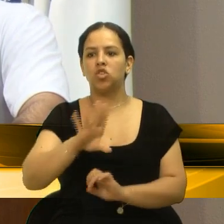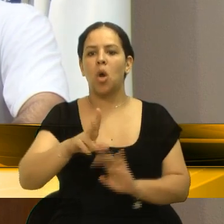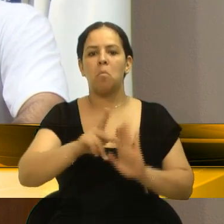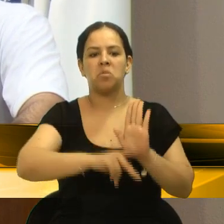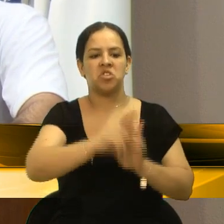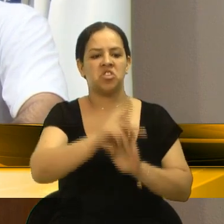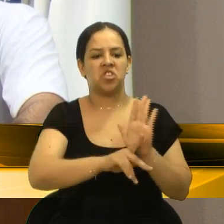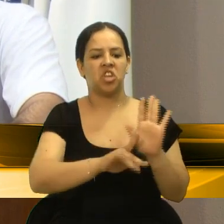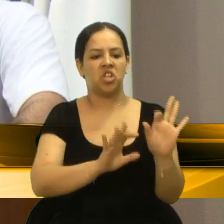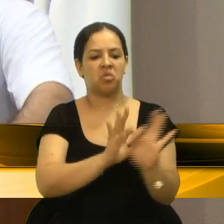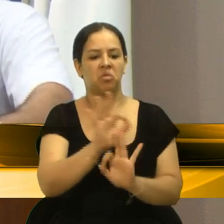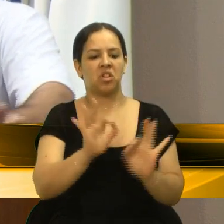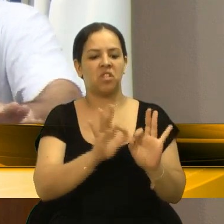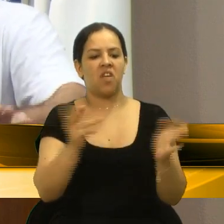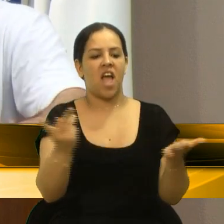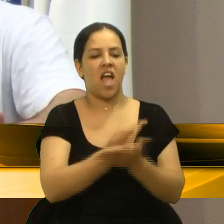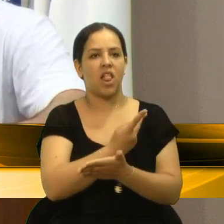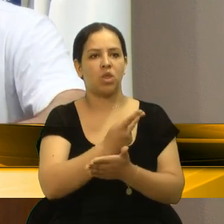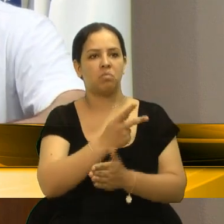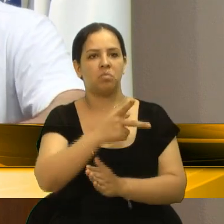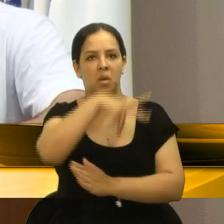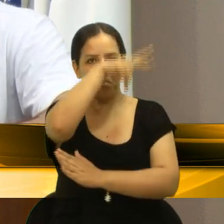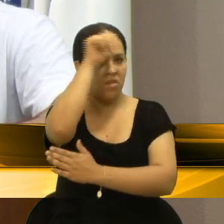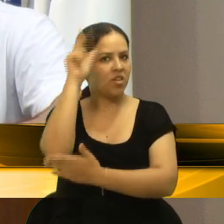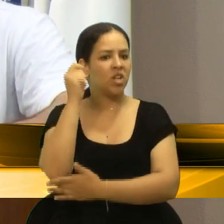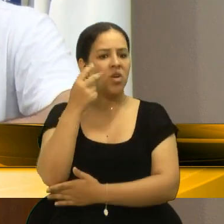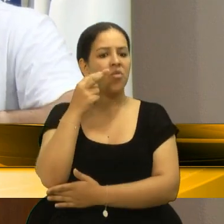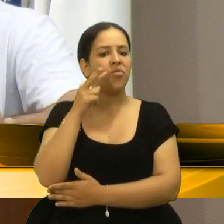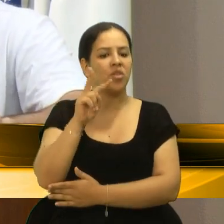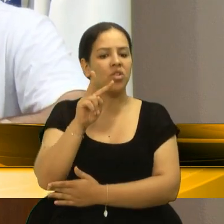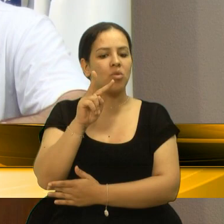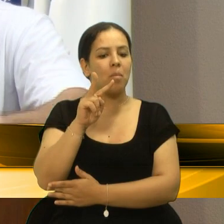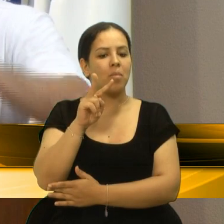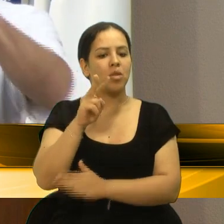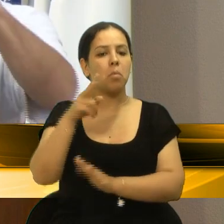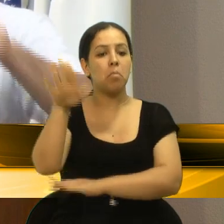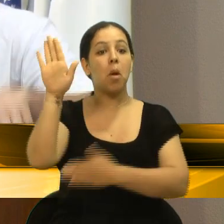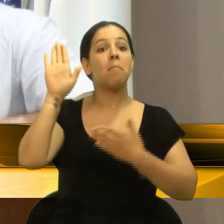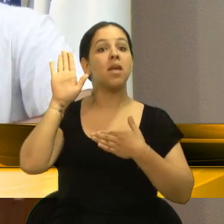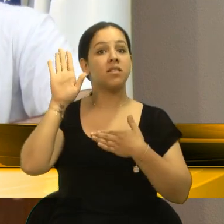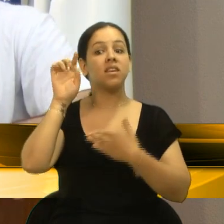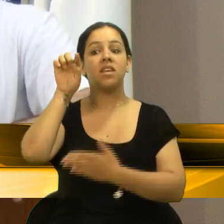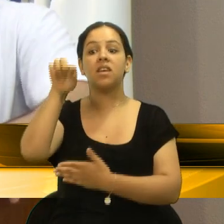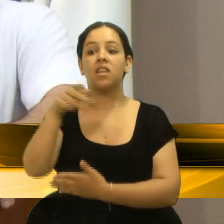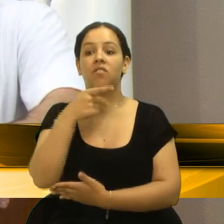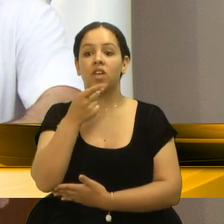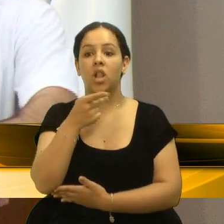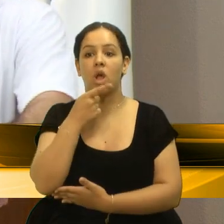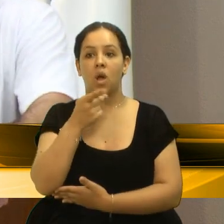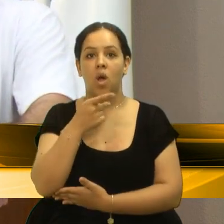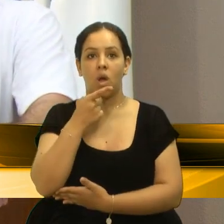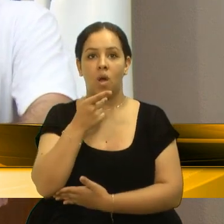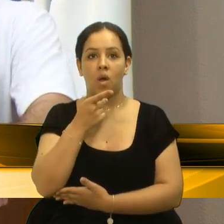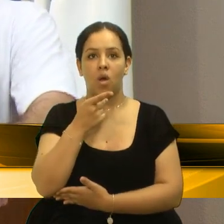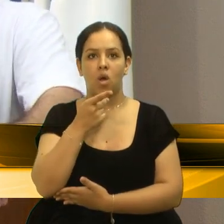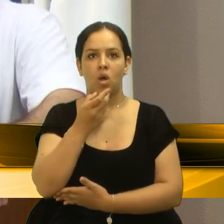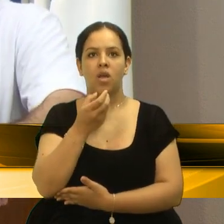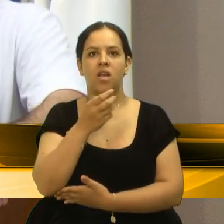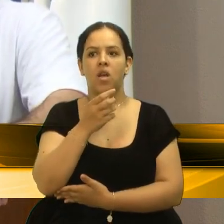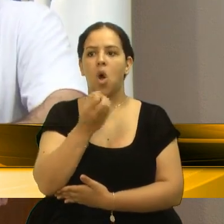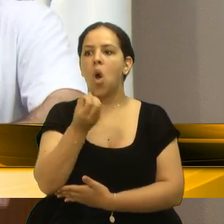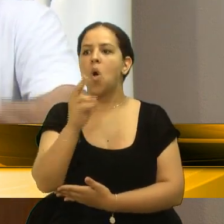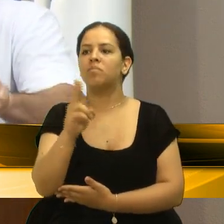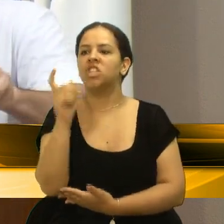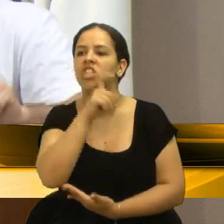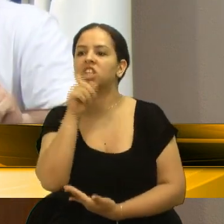de prefeito. E aqui eu cito algumas promessas ou golpes, como ele mesmo diz que nós estamos dando golpe, ou golpes que ele deu